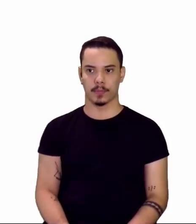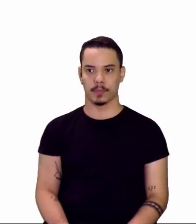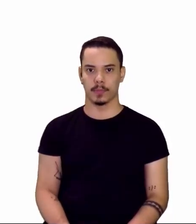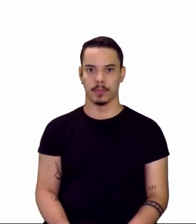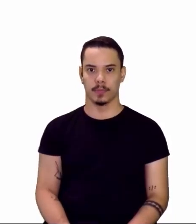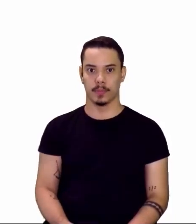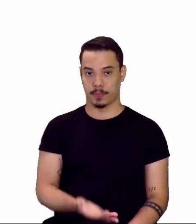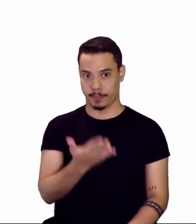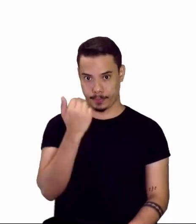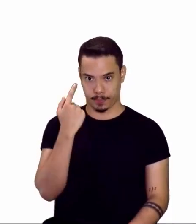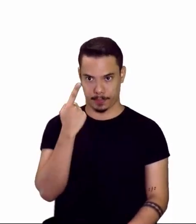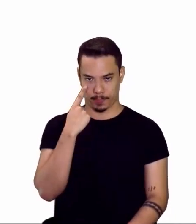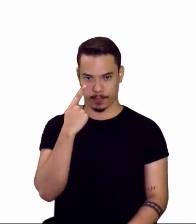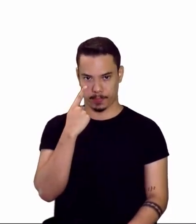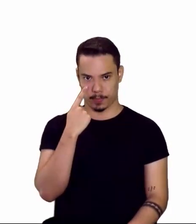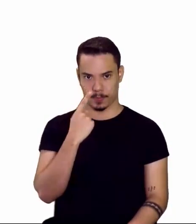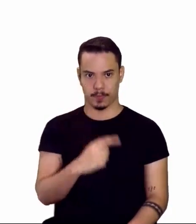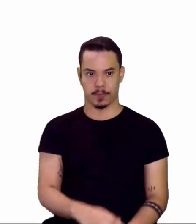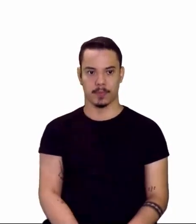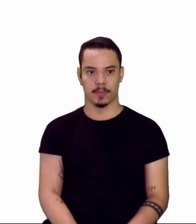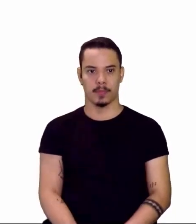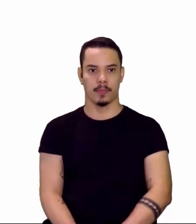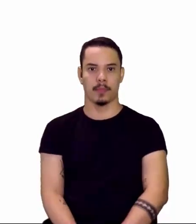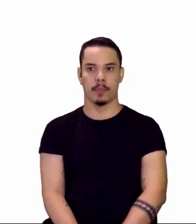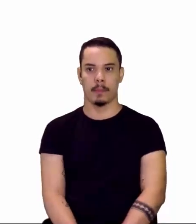ver o enunciado? Vamos lá.